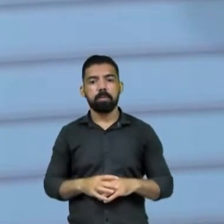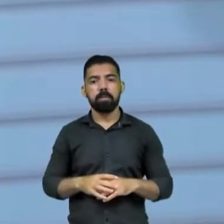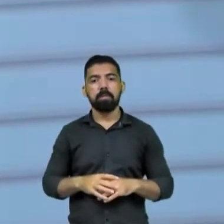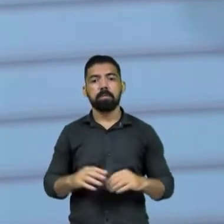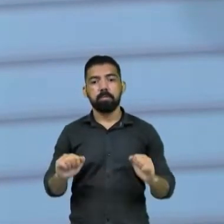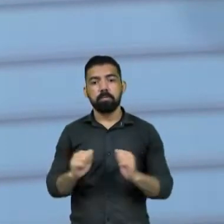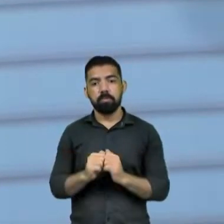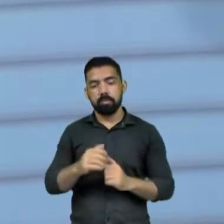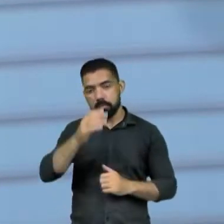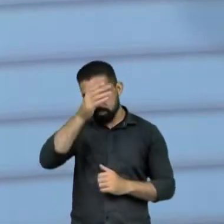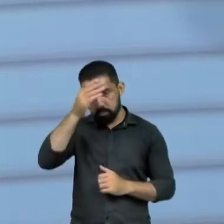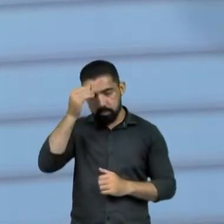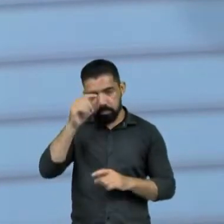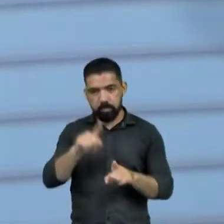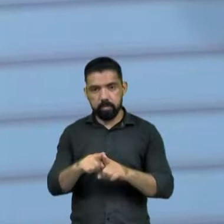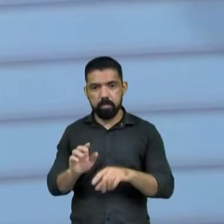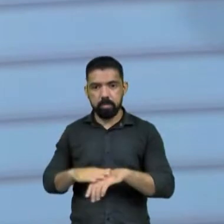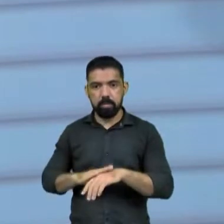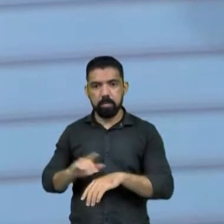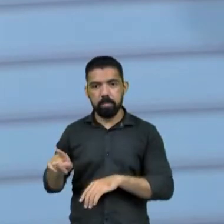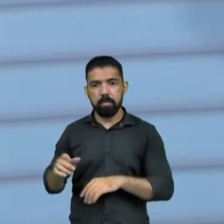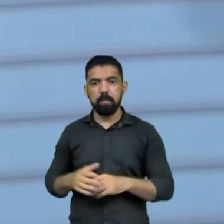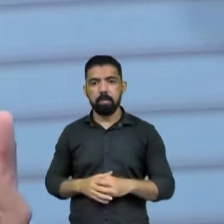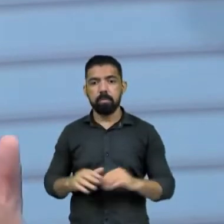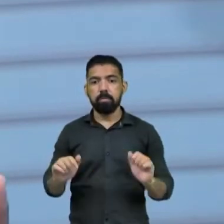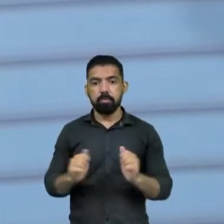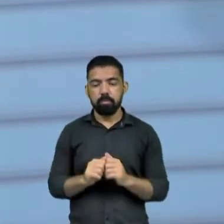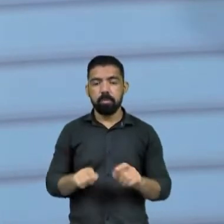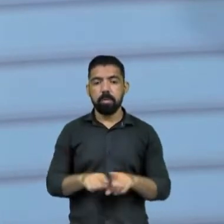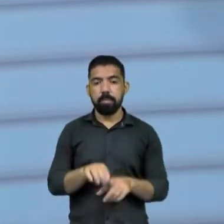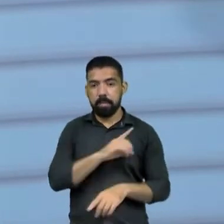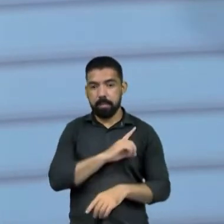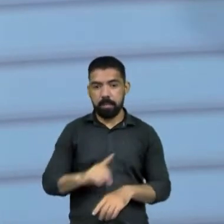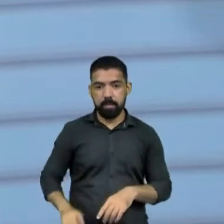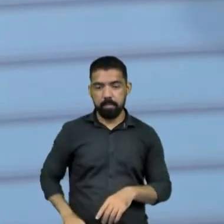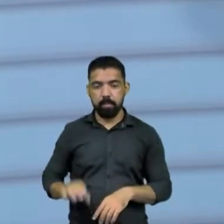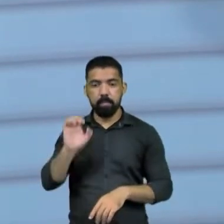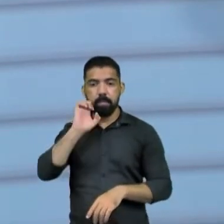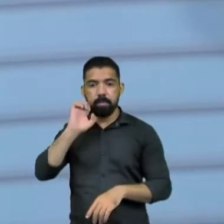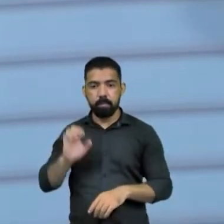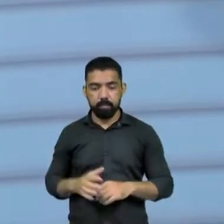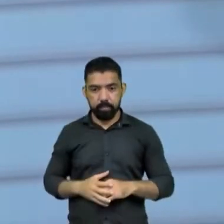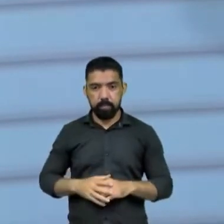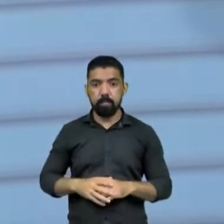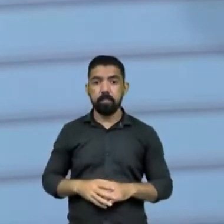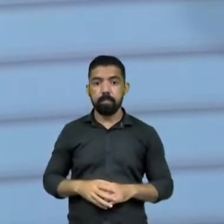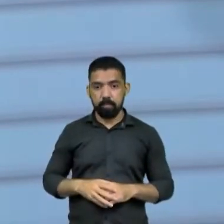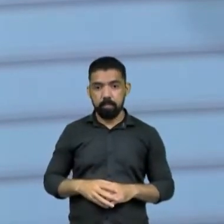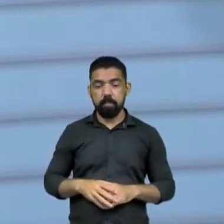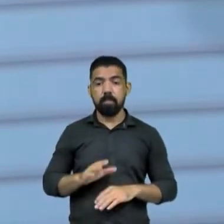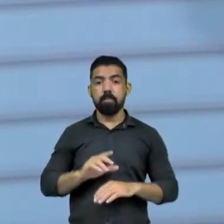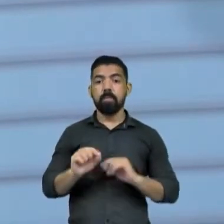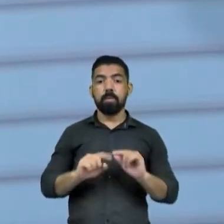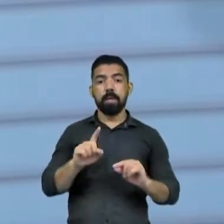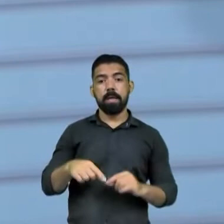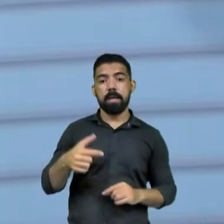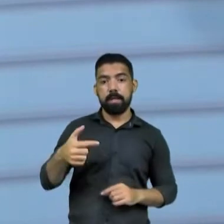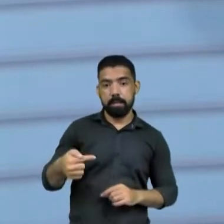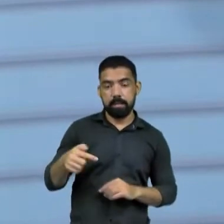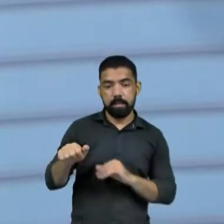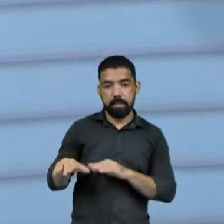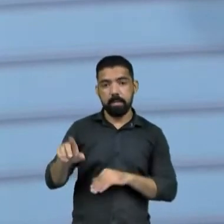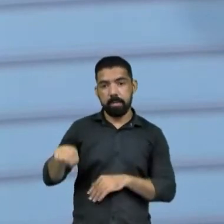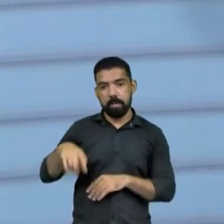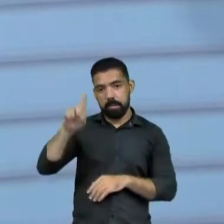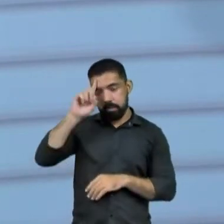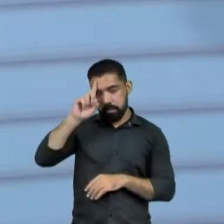Santana ainda sancionou a deputada Érica amm colocou aqui na casa e e o governador sancionou o dia 7 de Setembro como dia Estadual